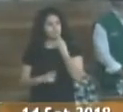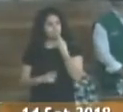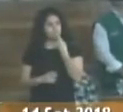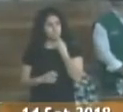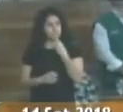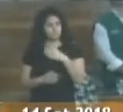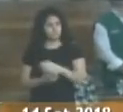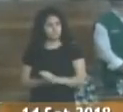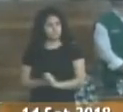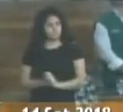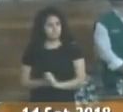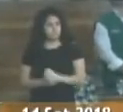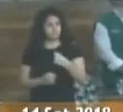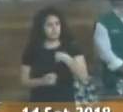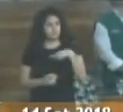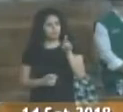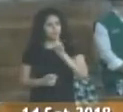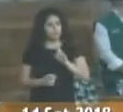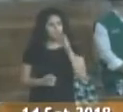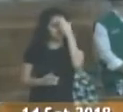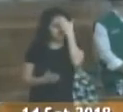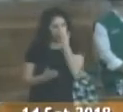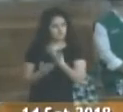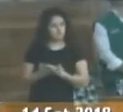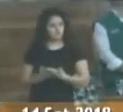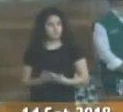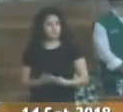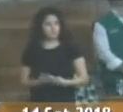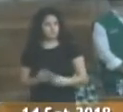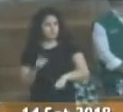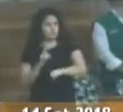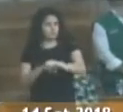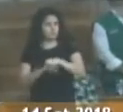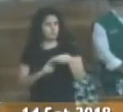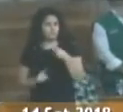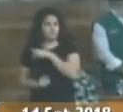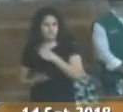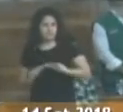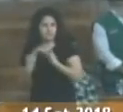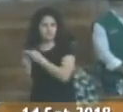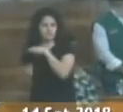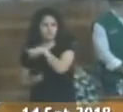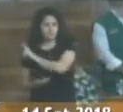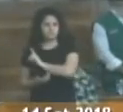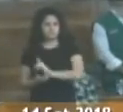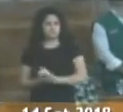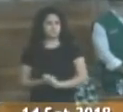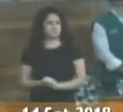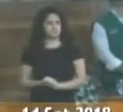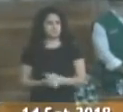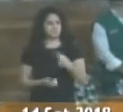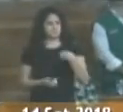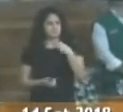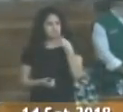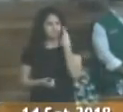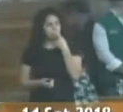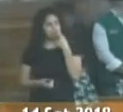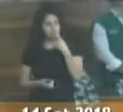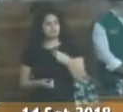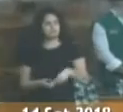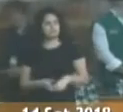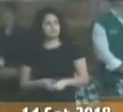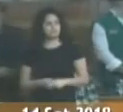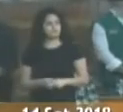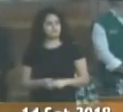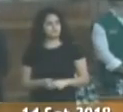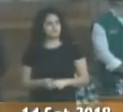minhas palavras. Eu não acredito nos prazos que ela entregou para o senhor. Nós estamos batendo nessa questão da eletrificação